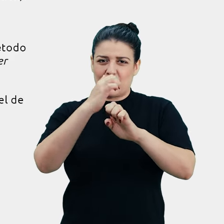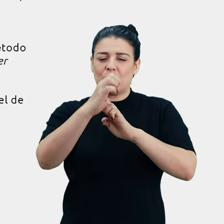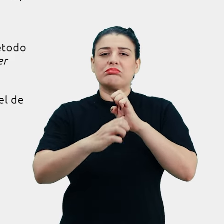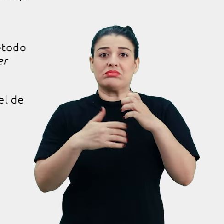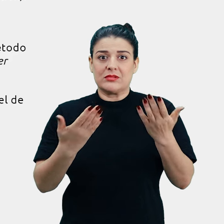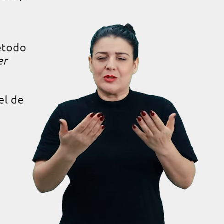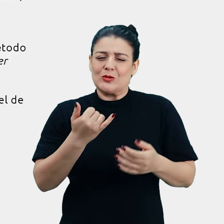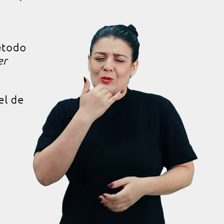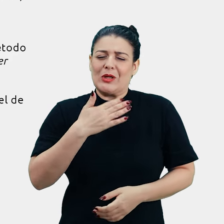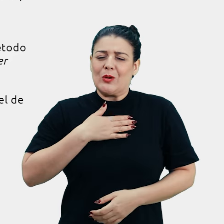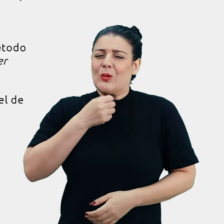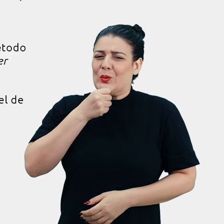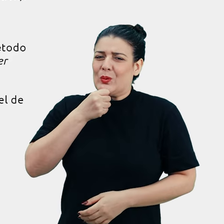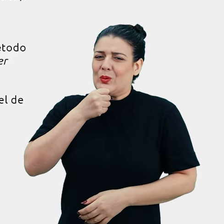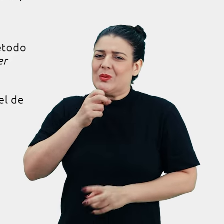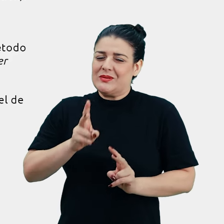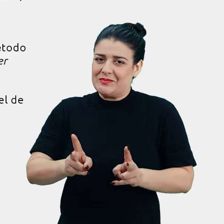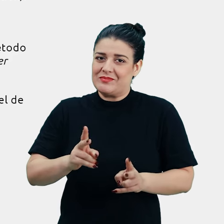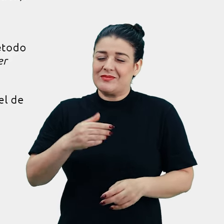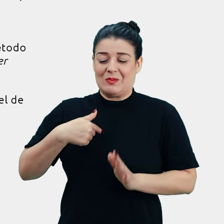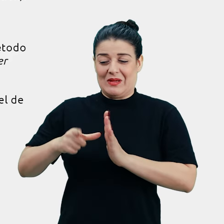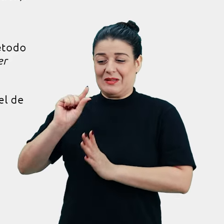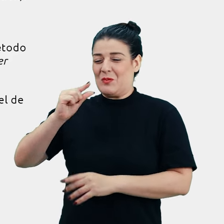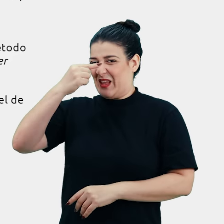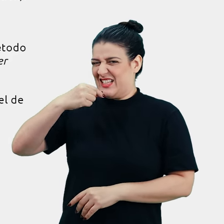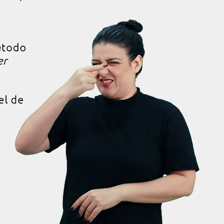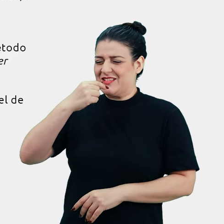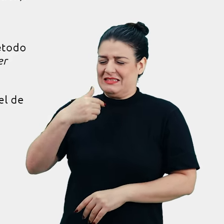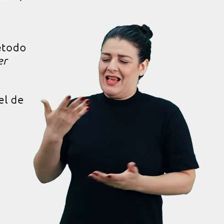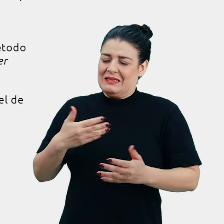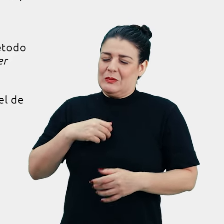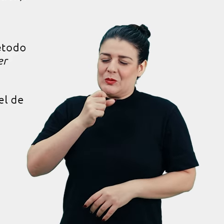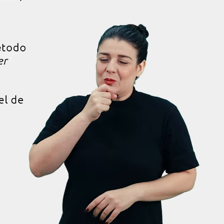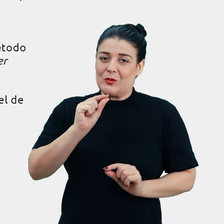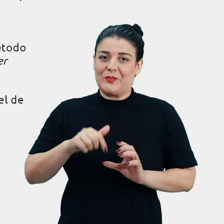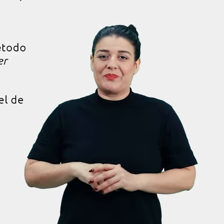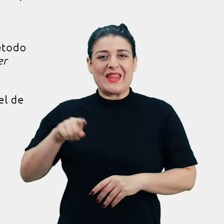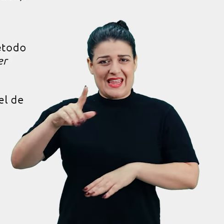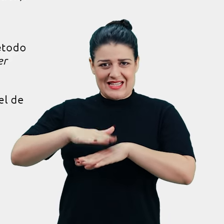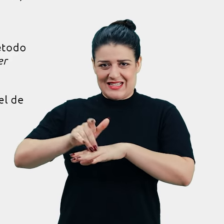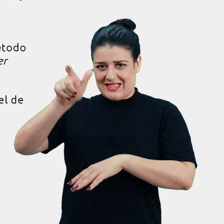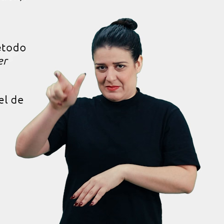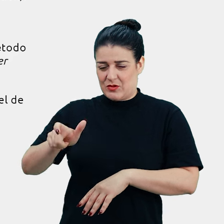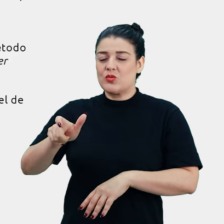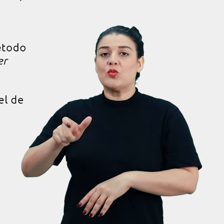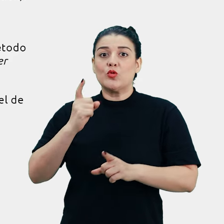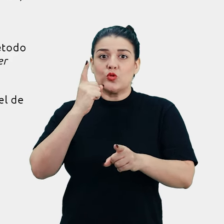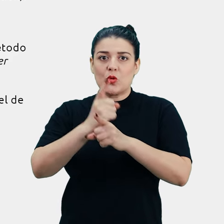Perdão, pessoal, pela tosse. Estava um pouquinho resfriada. Então, Thomson, ele descobriu os